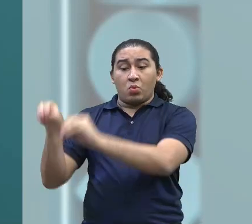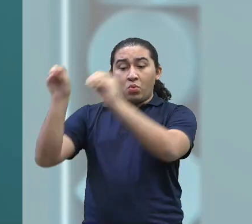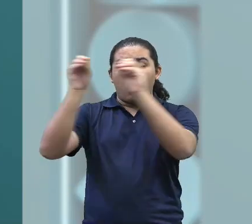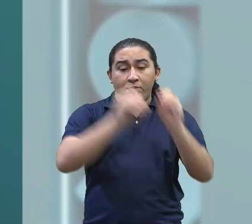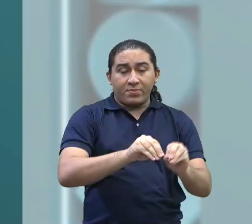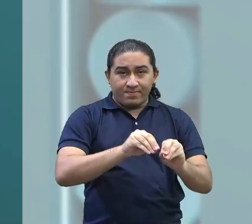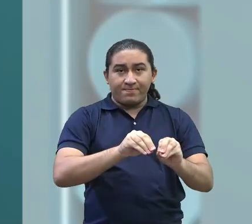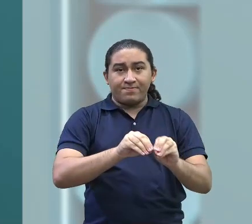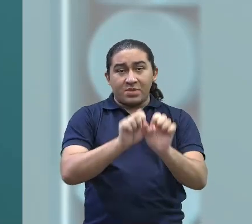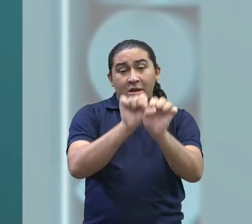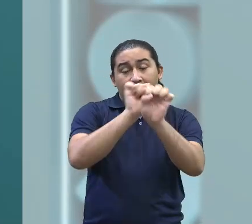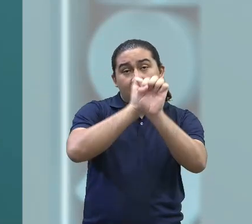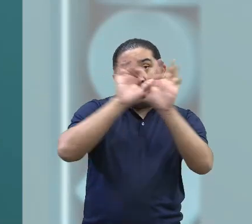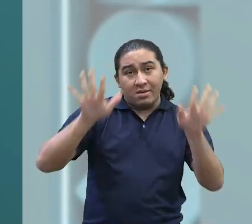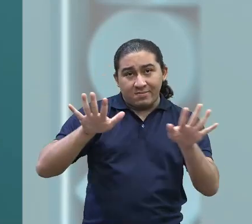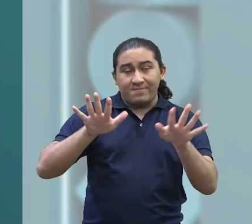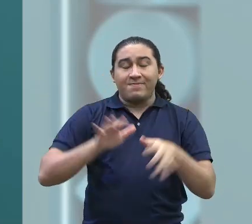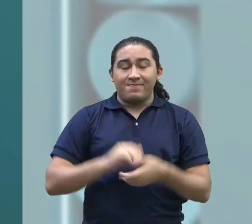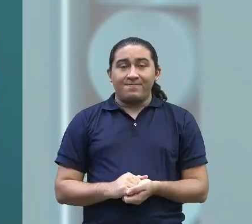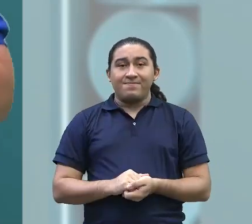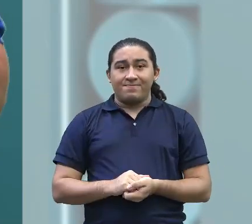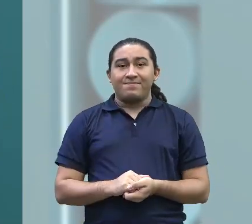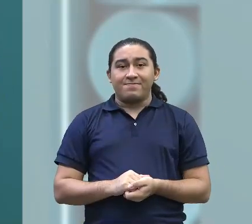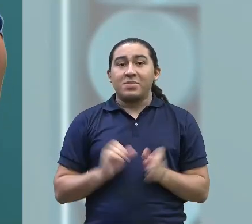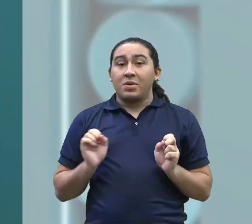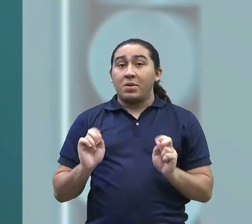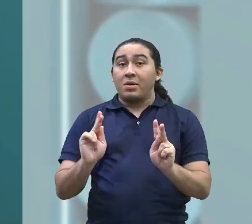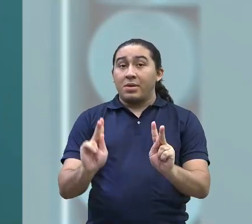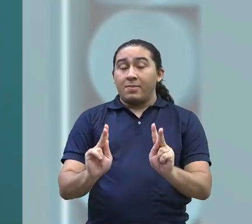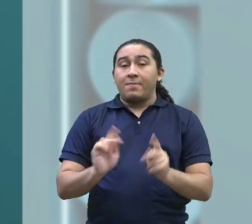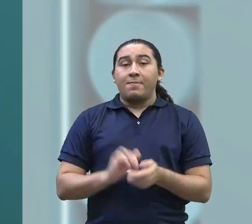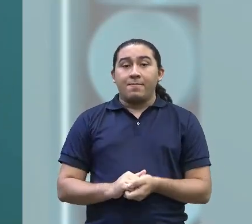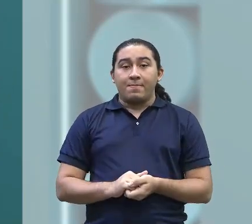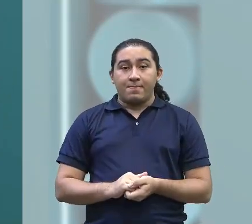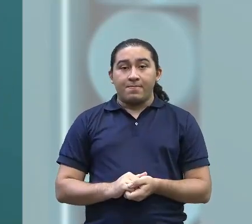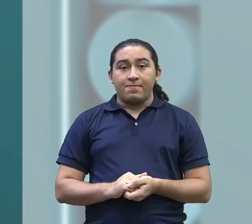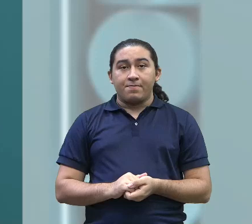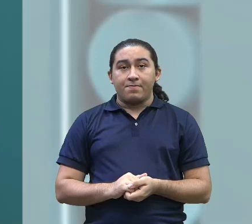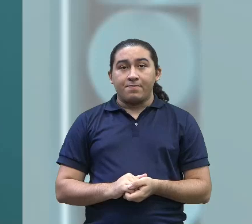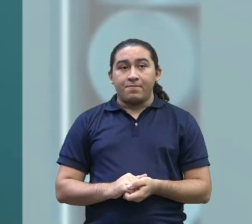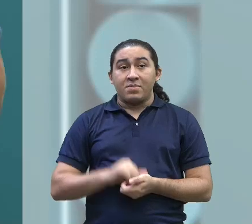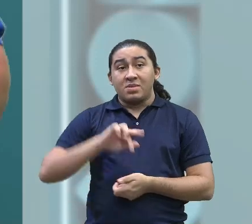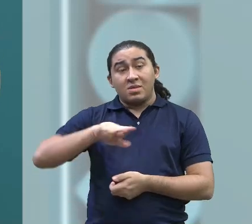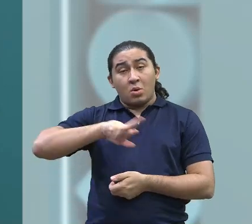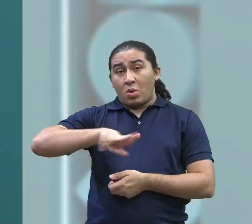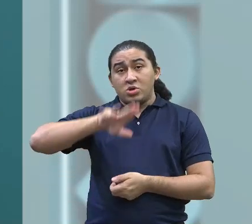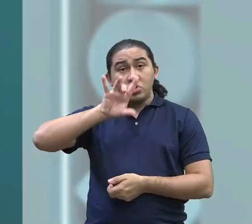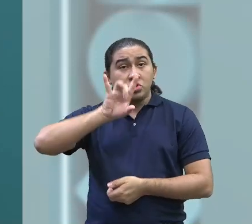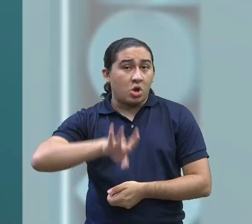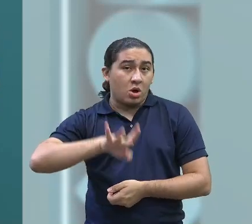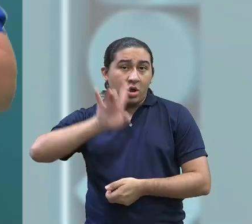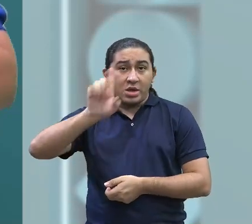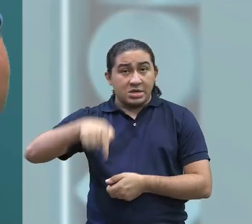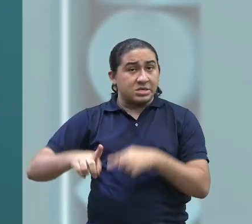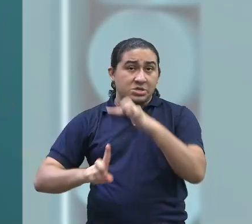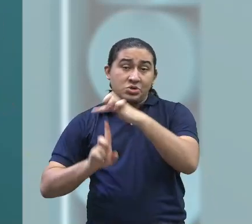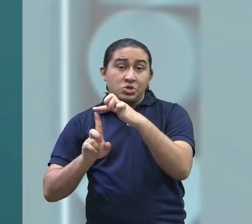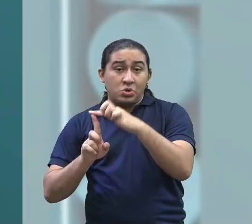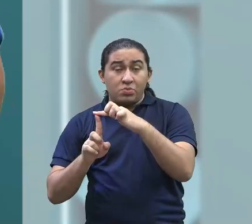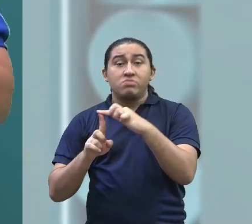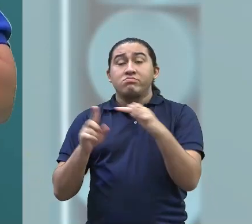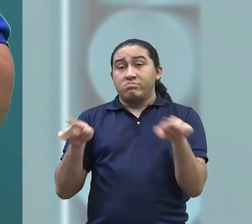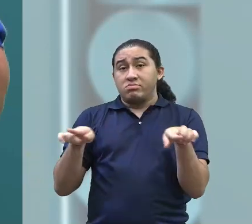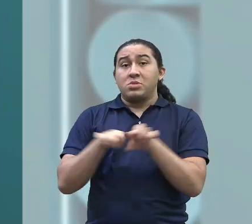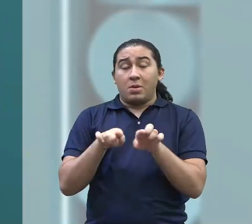texto original. Certo, turma? Então, não tem somente essas intertextualidades. Ao